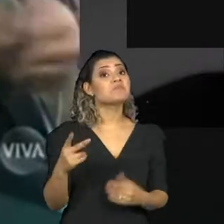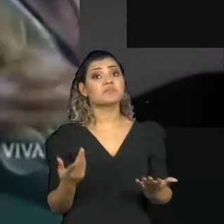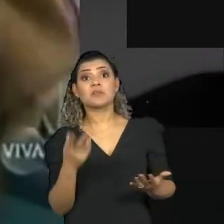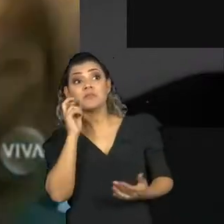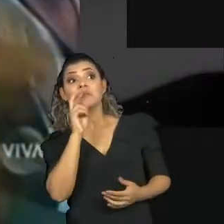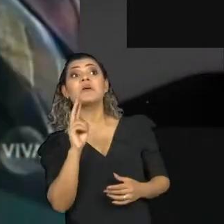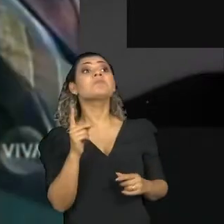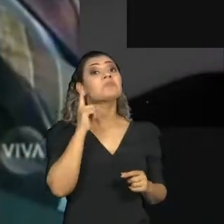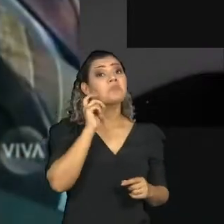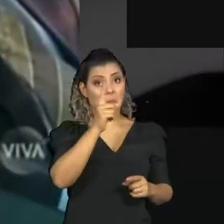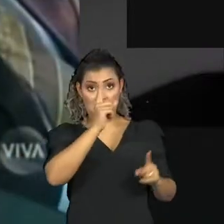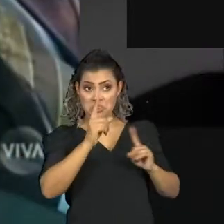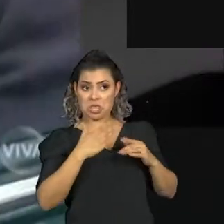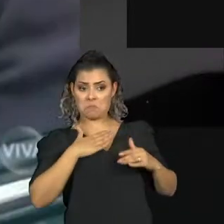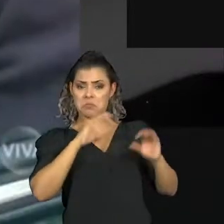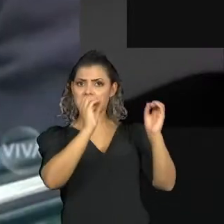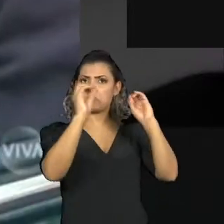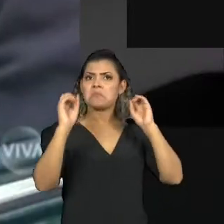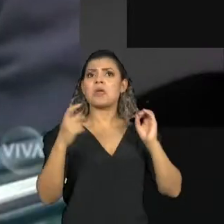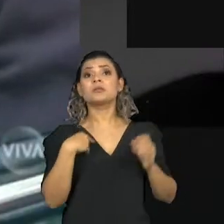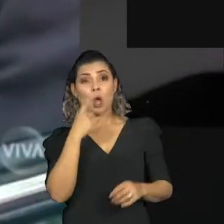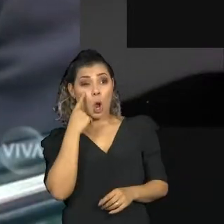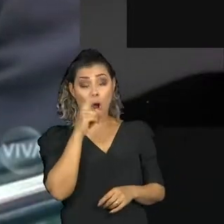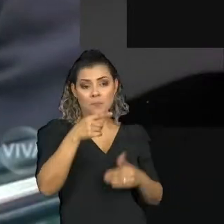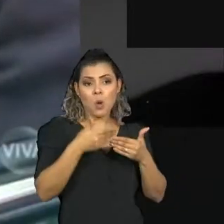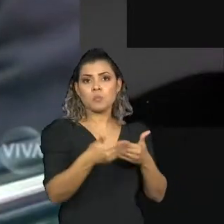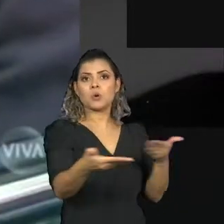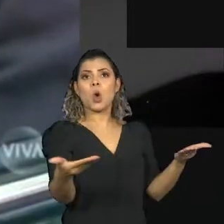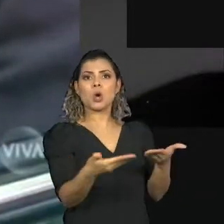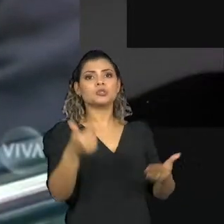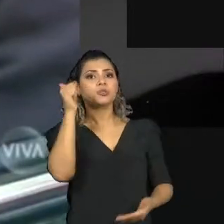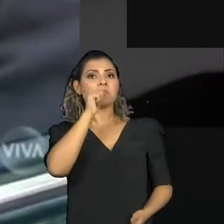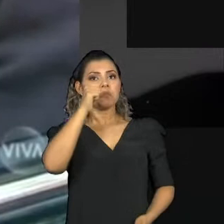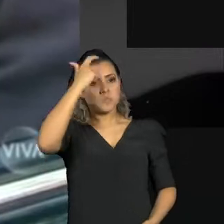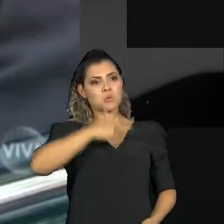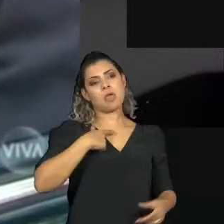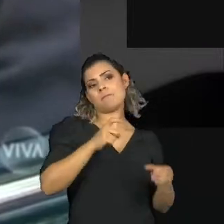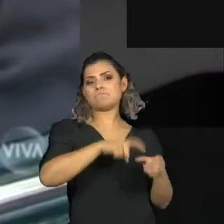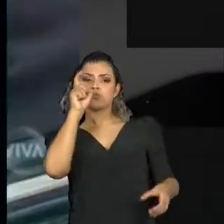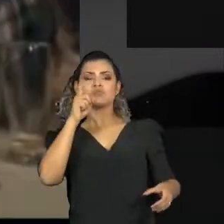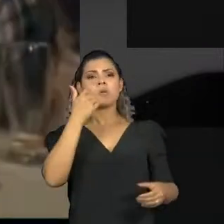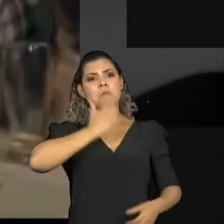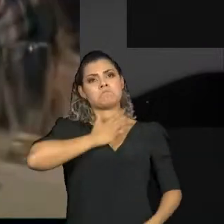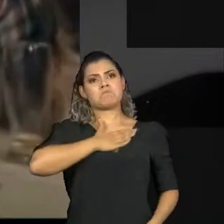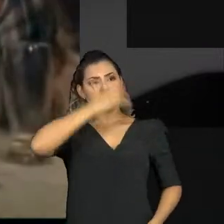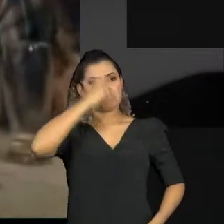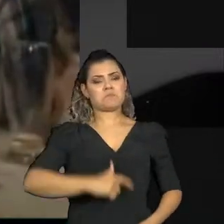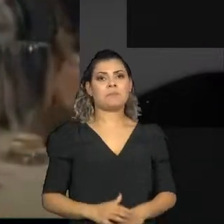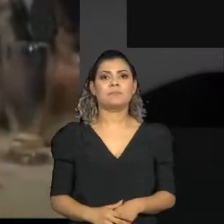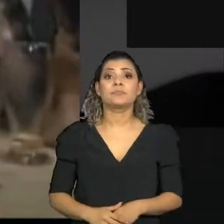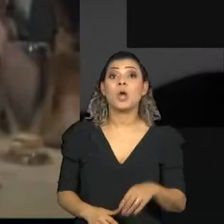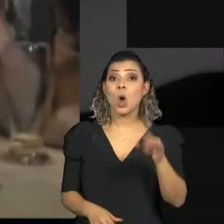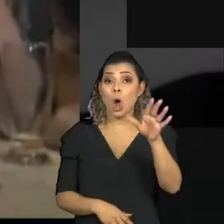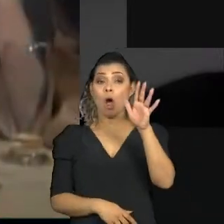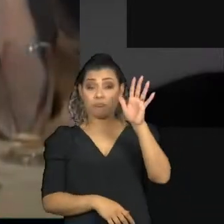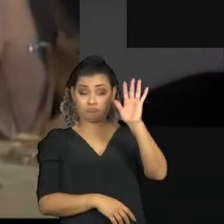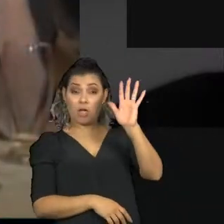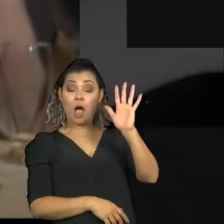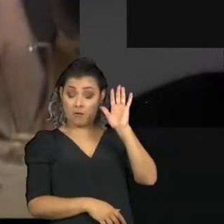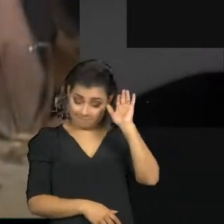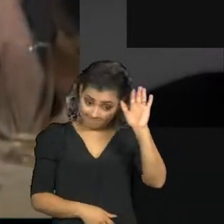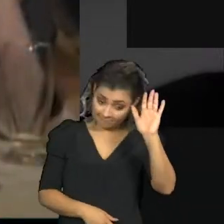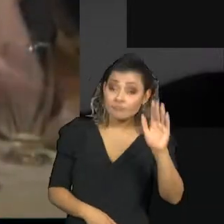mandar em mim. Porque agora, meu filho, escuta o que eu vou te dizer. A partir de hoje eu sou uma mulher independente. Faz uma coisa, garçom. Põe